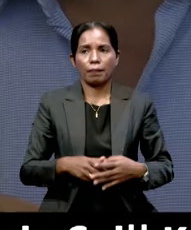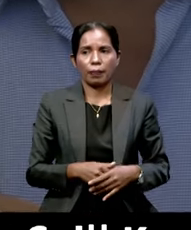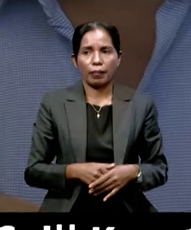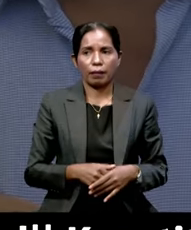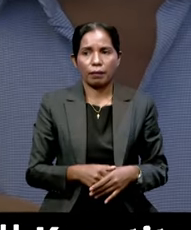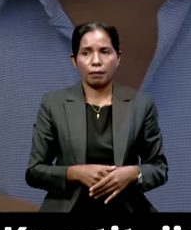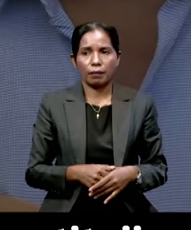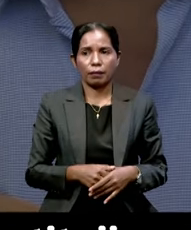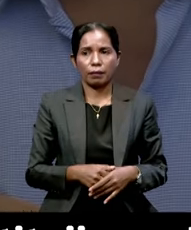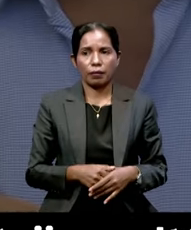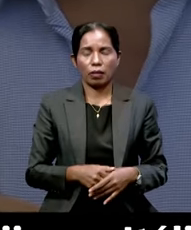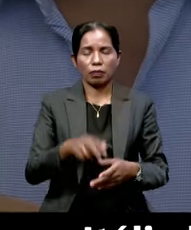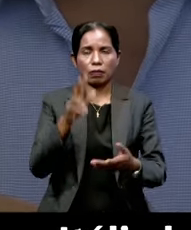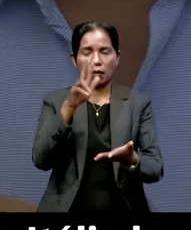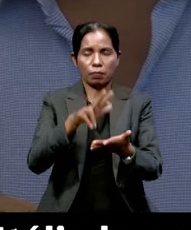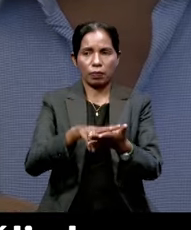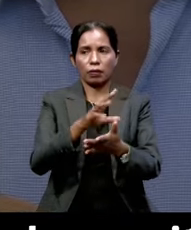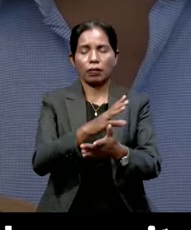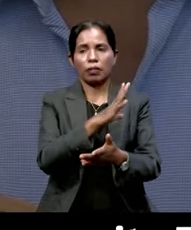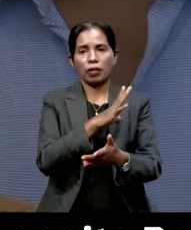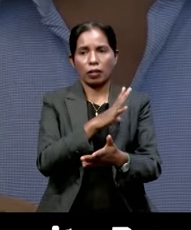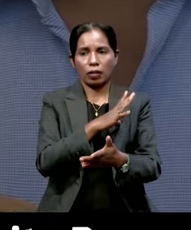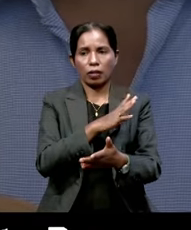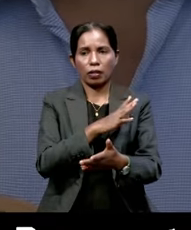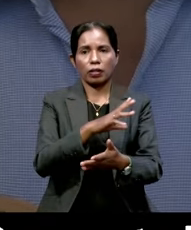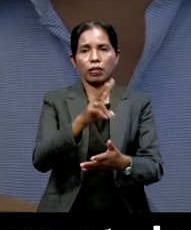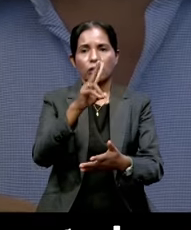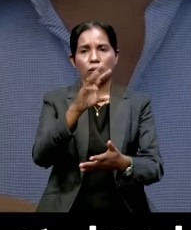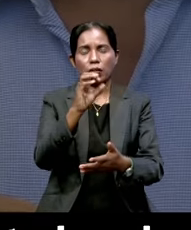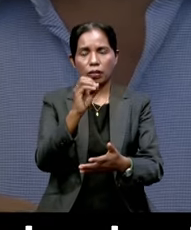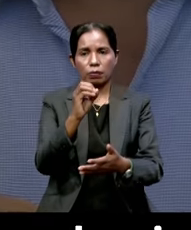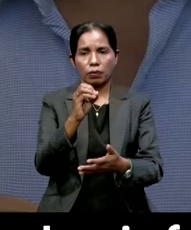1 milhão para a prova. E reencata que é